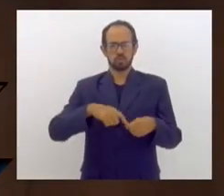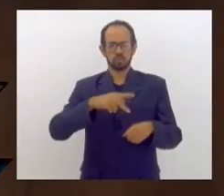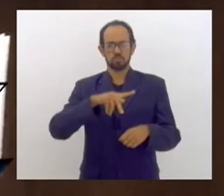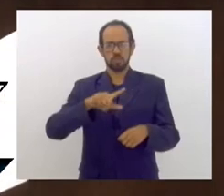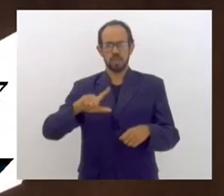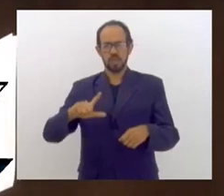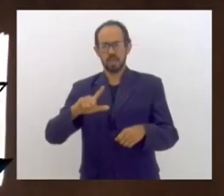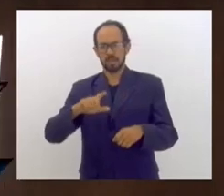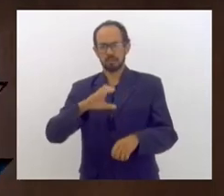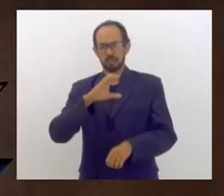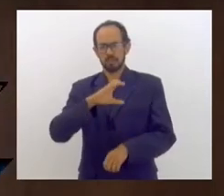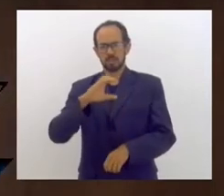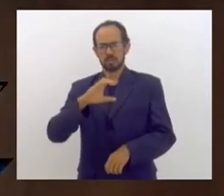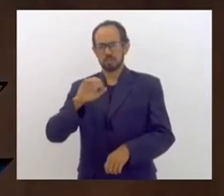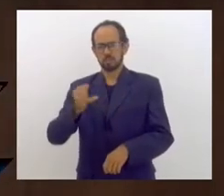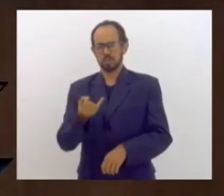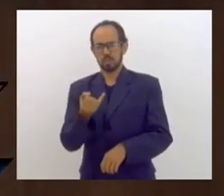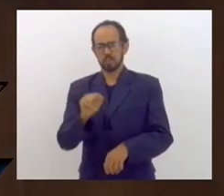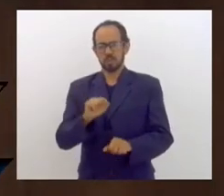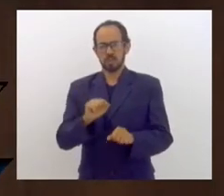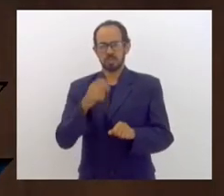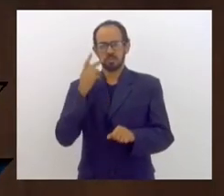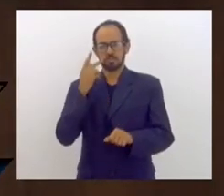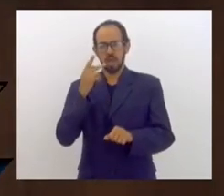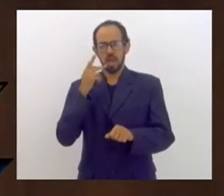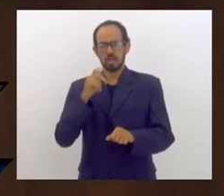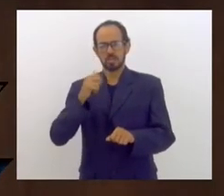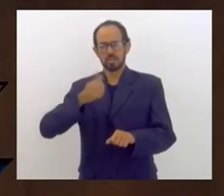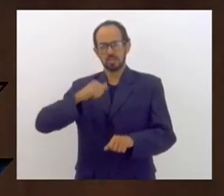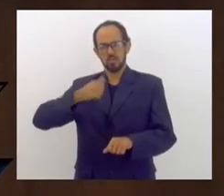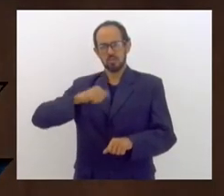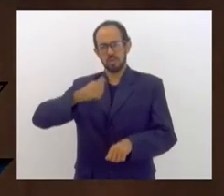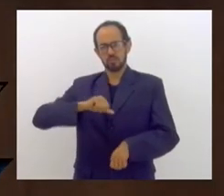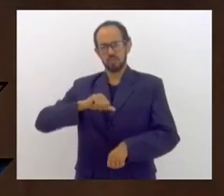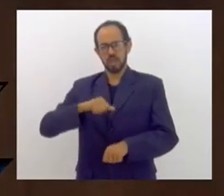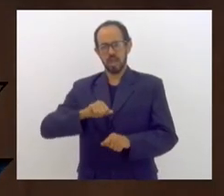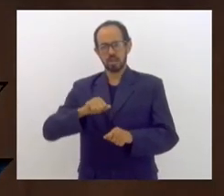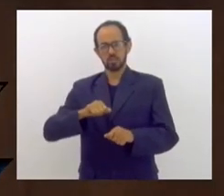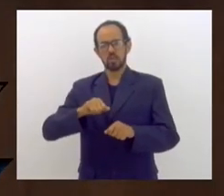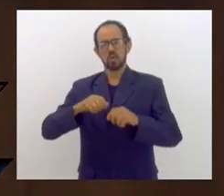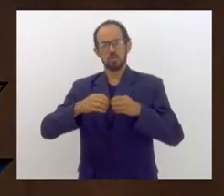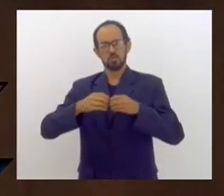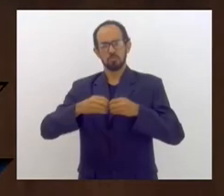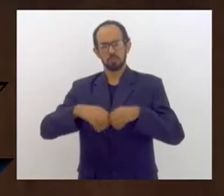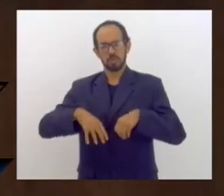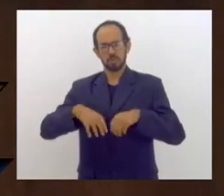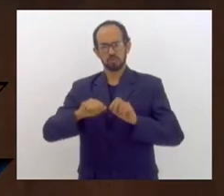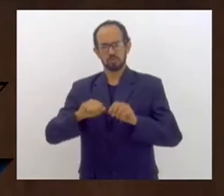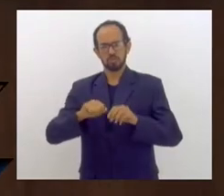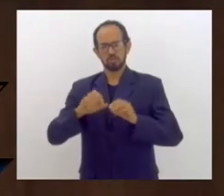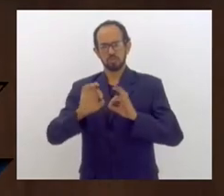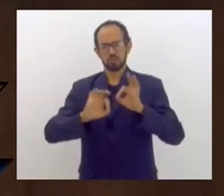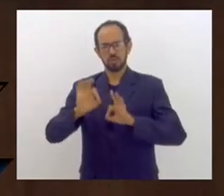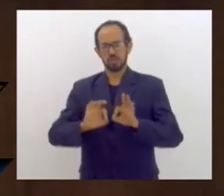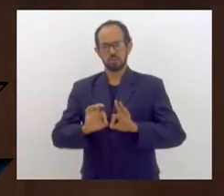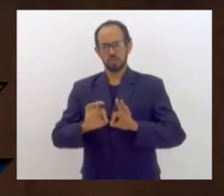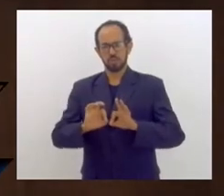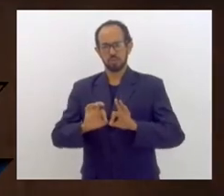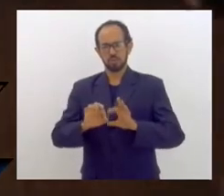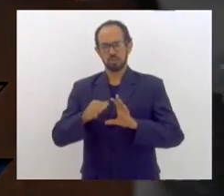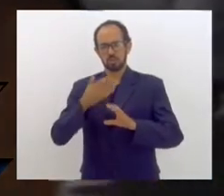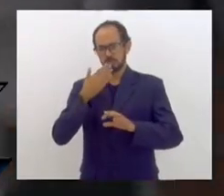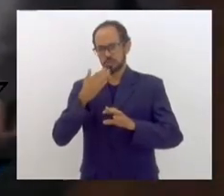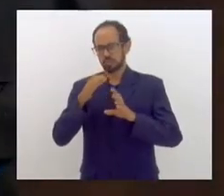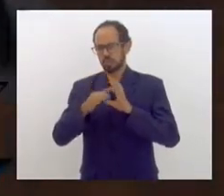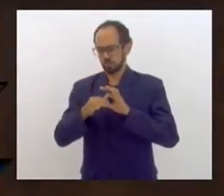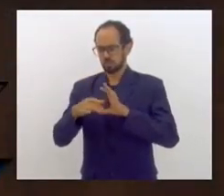lei para a CCJ, para que possa ser verificada a eventual prejudicabilidade do projeto. Pedir autorização,